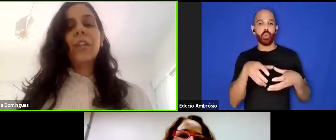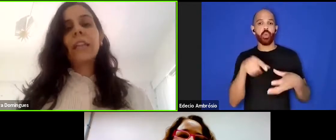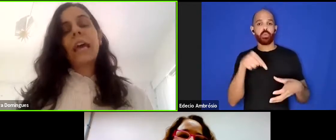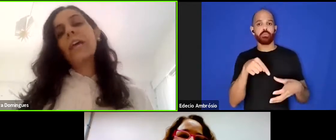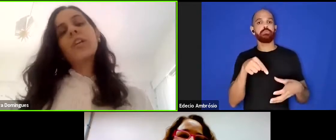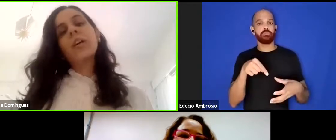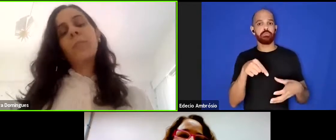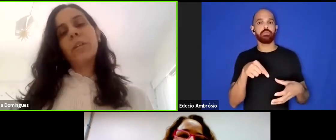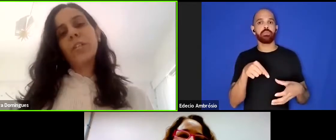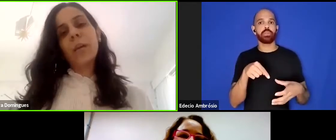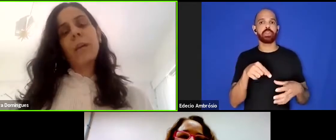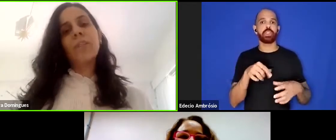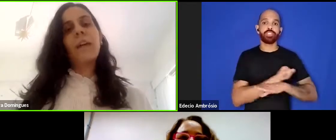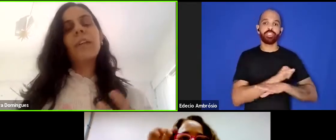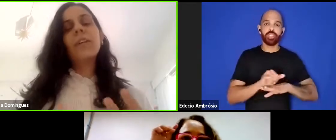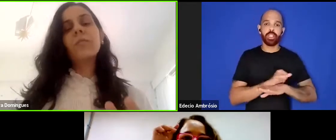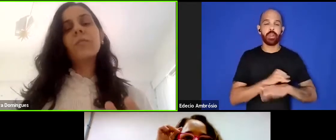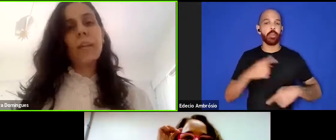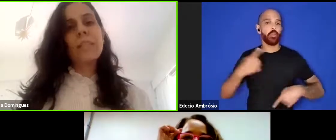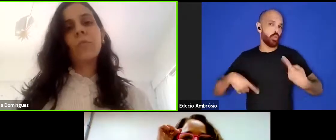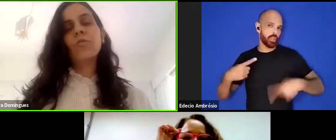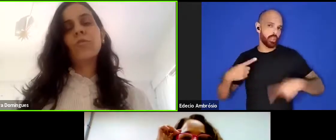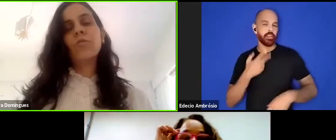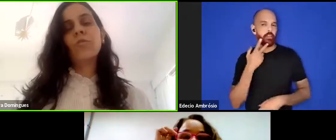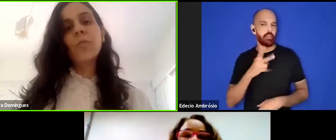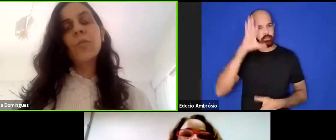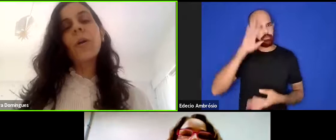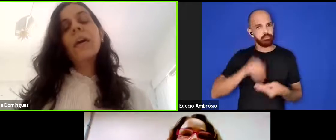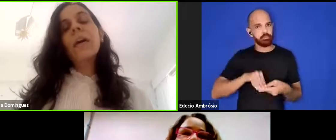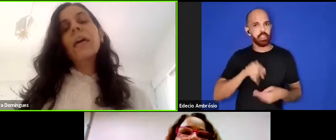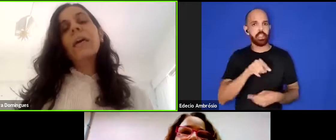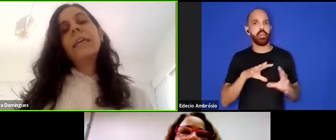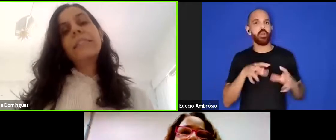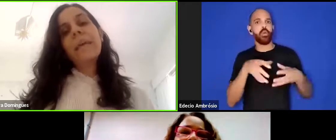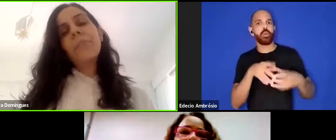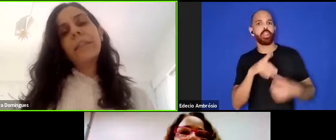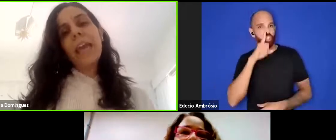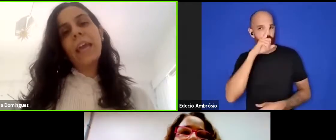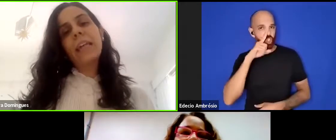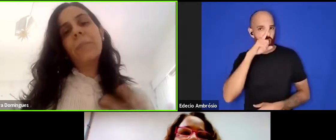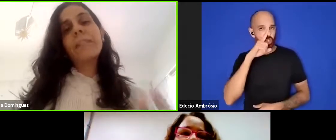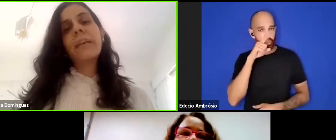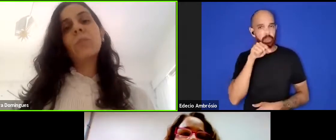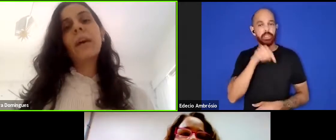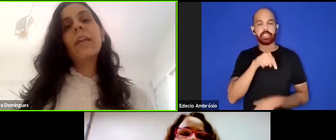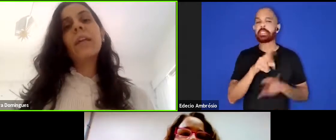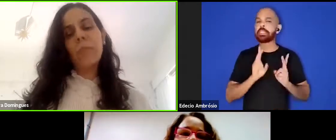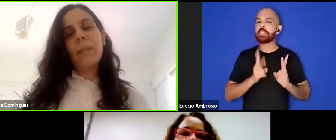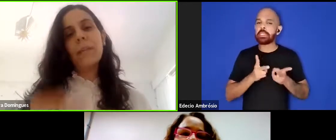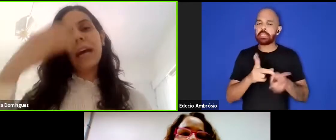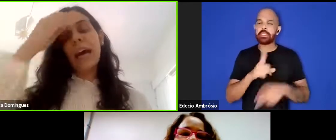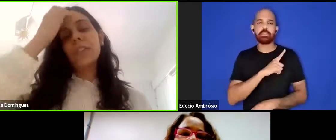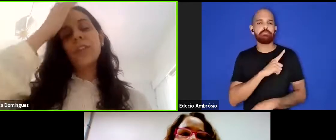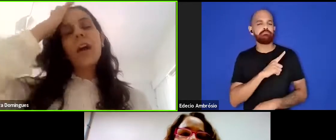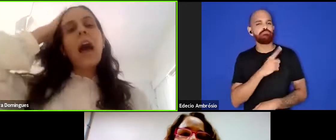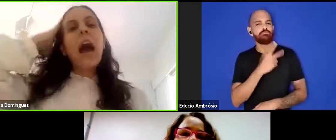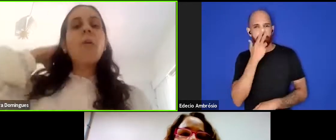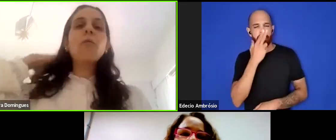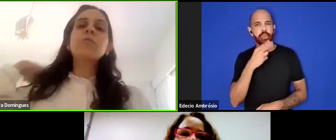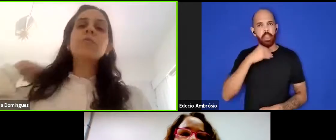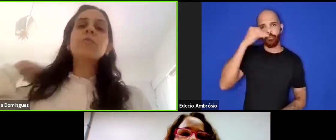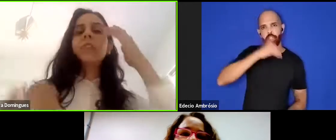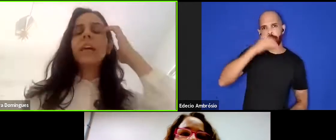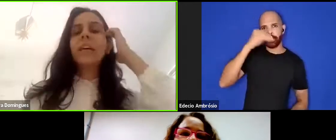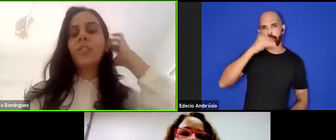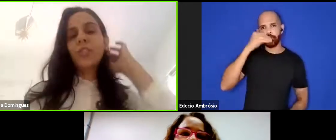é estratégica, politicamente falando, que é uma população de alto risco e que sempre tem ali, apresenta uma grande vulnerabilidade